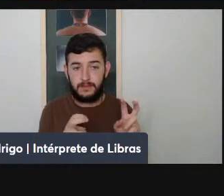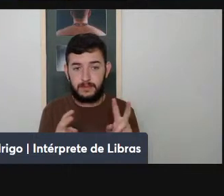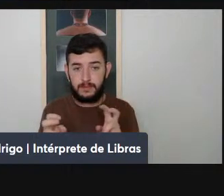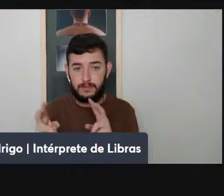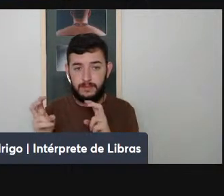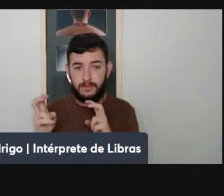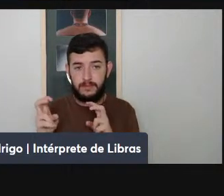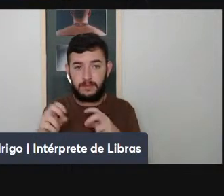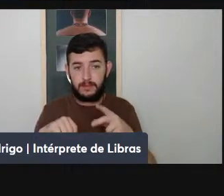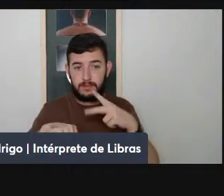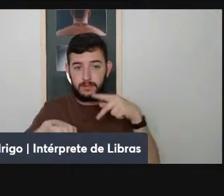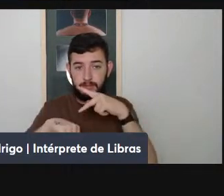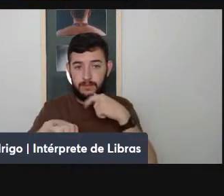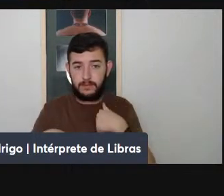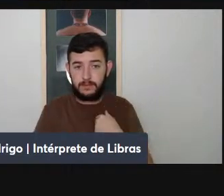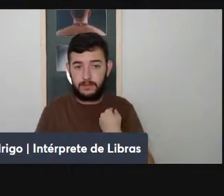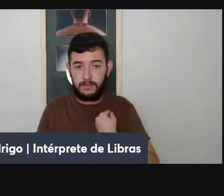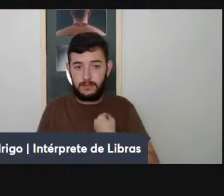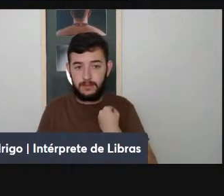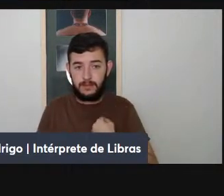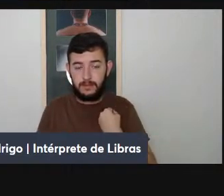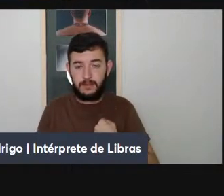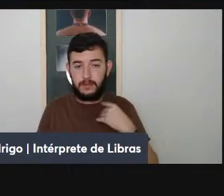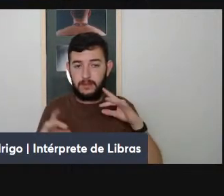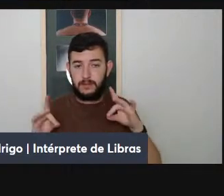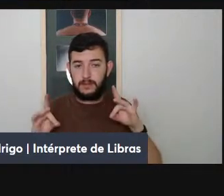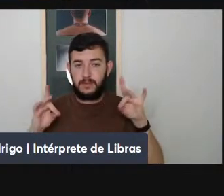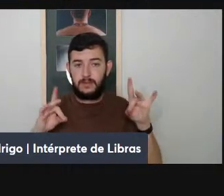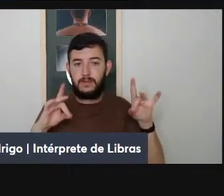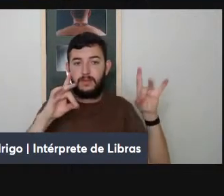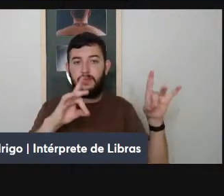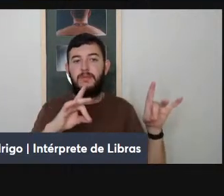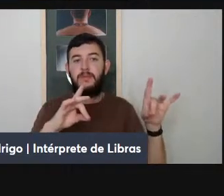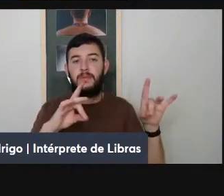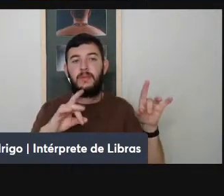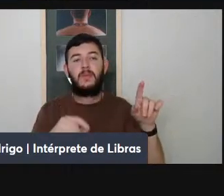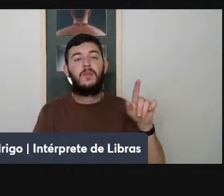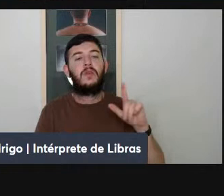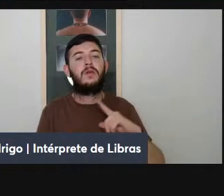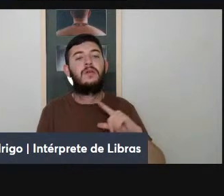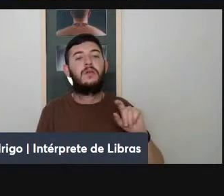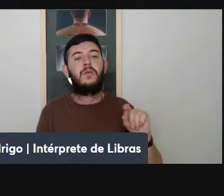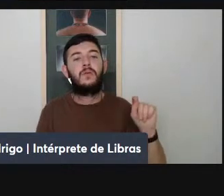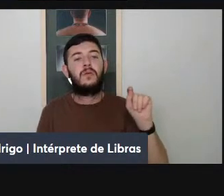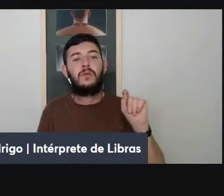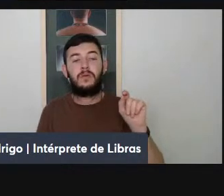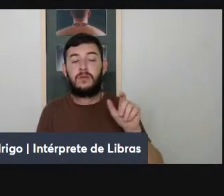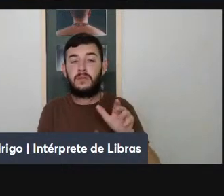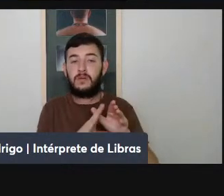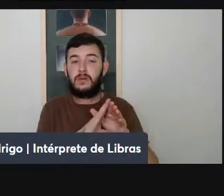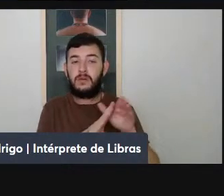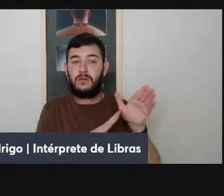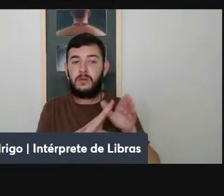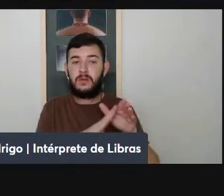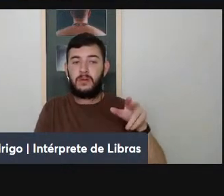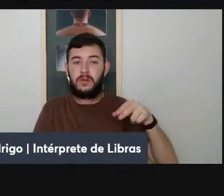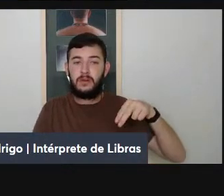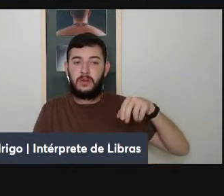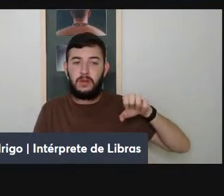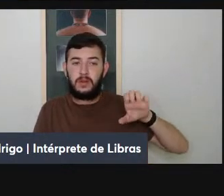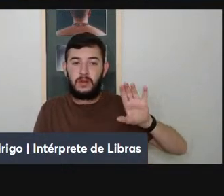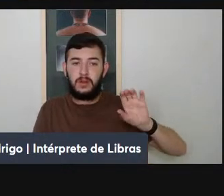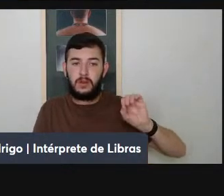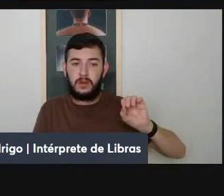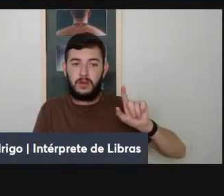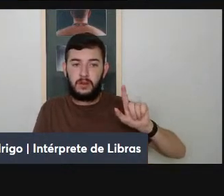país, Austrália, que segue essa orientação neoliberal